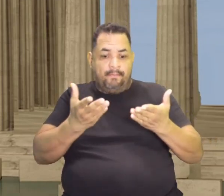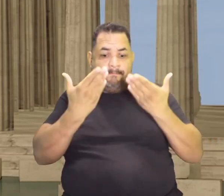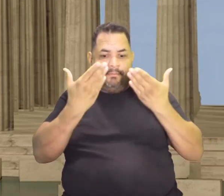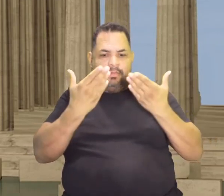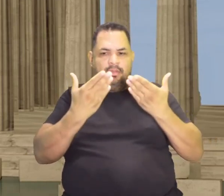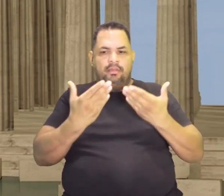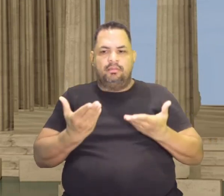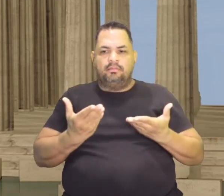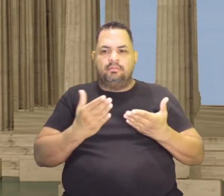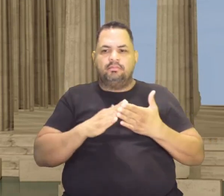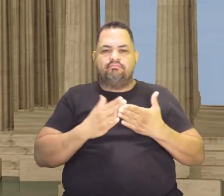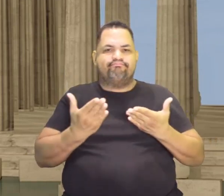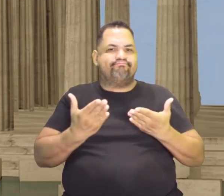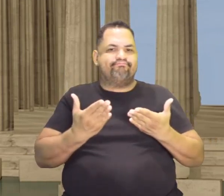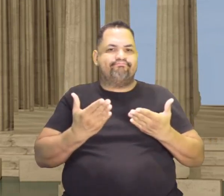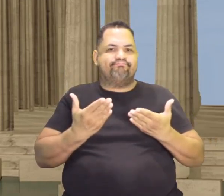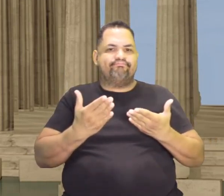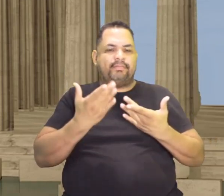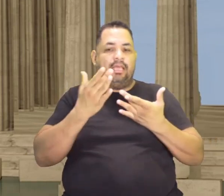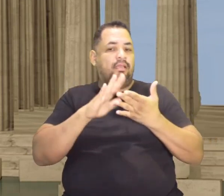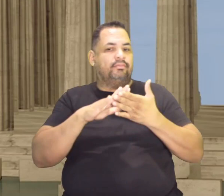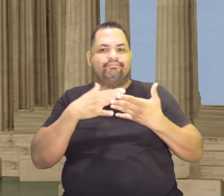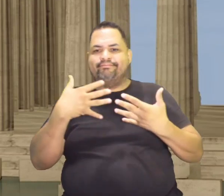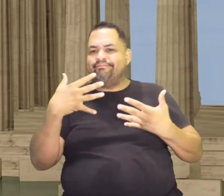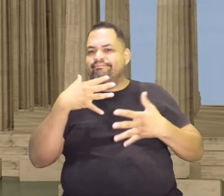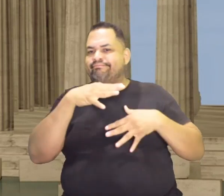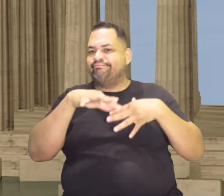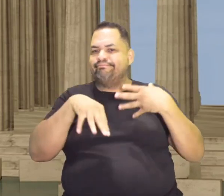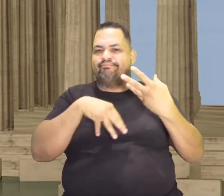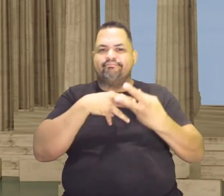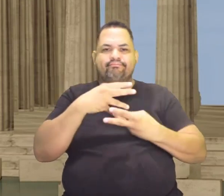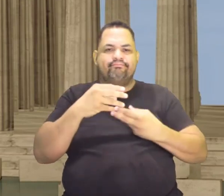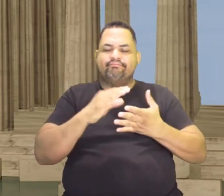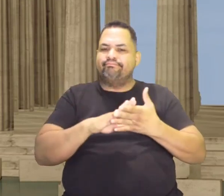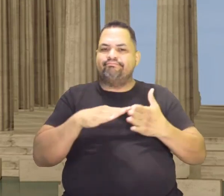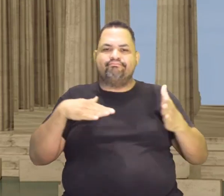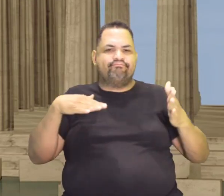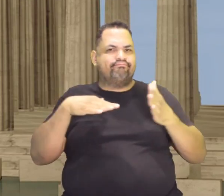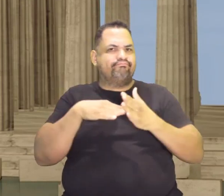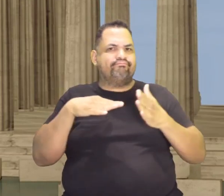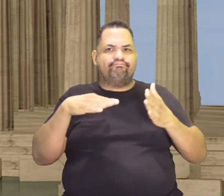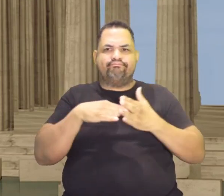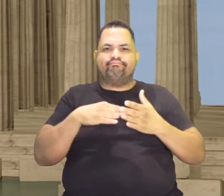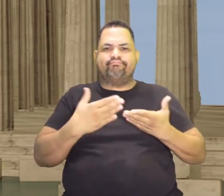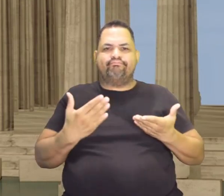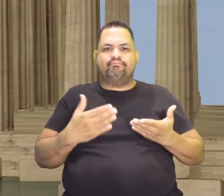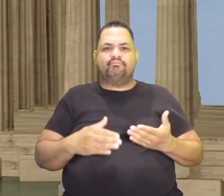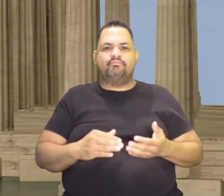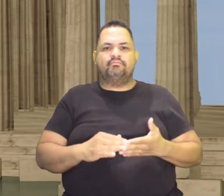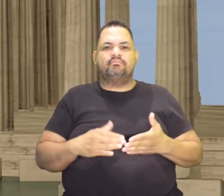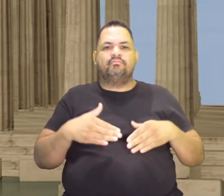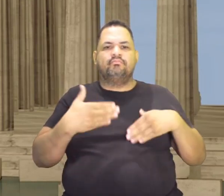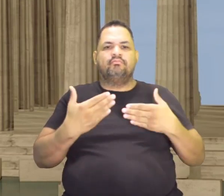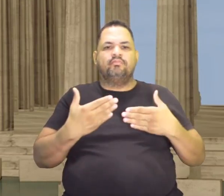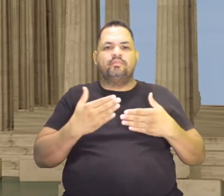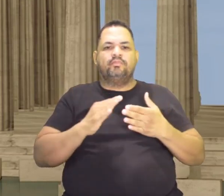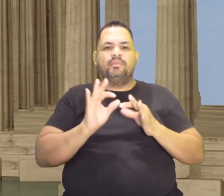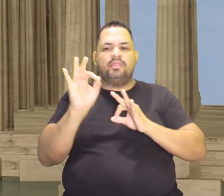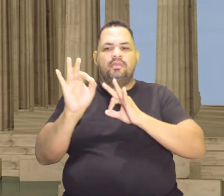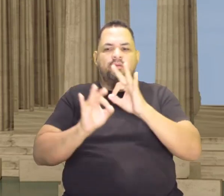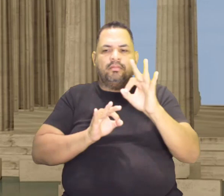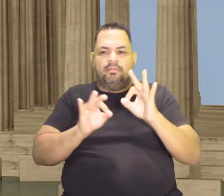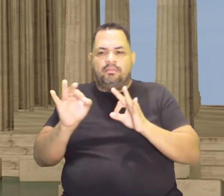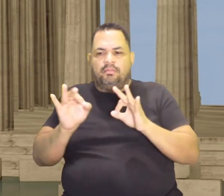entre aspas, eu ficava perdido. Nossa, eu bloqueado. Então é nessa perspectiva, gente. Você vai